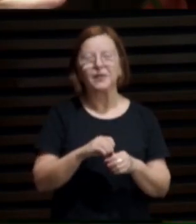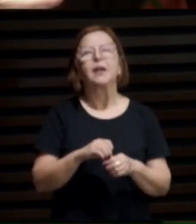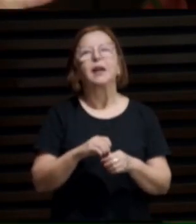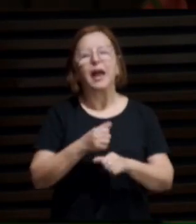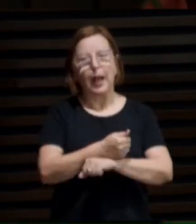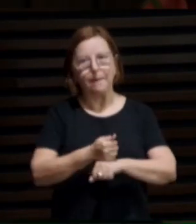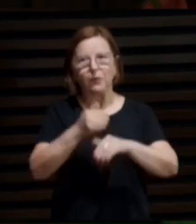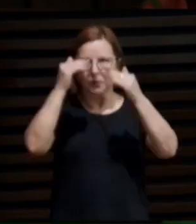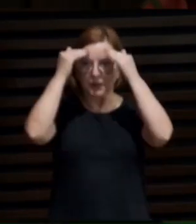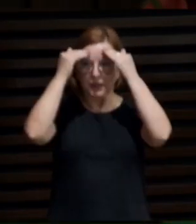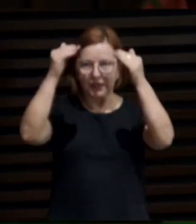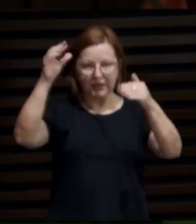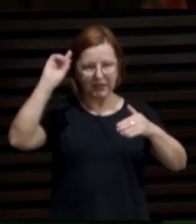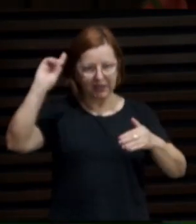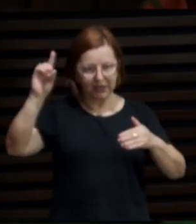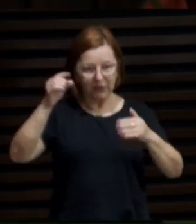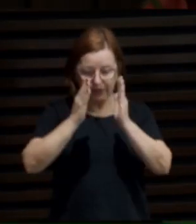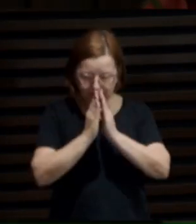Deus e adorando a Deus.